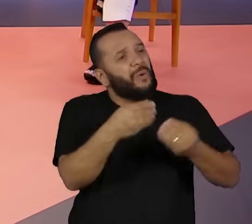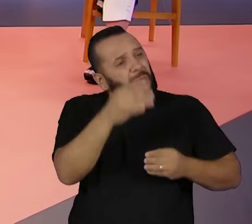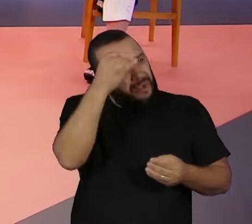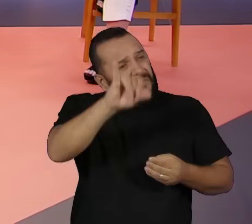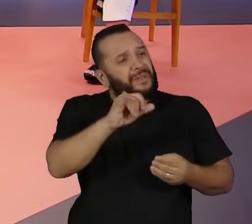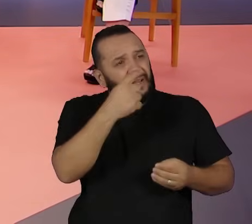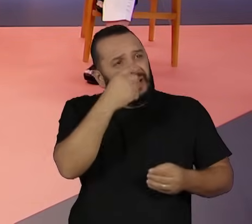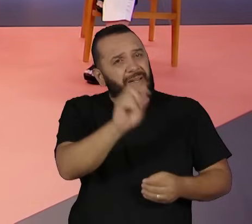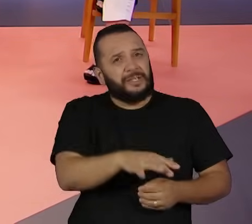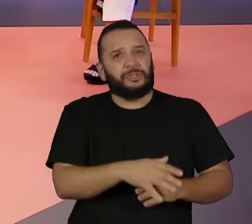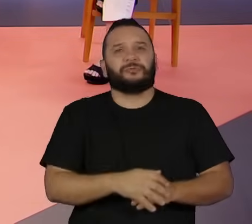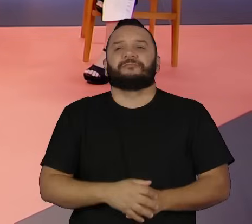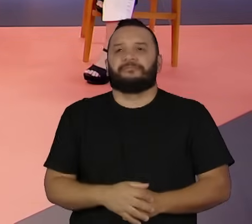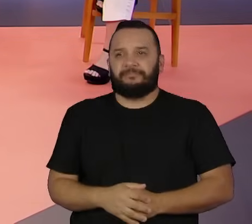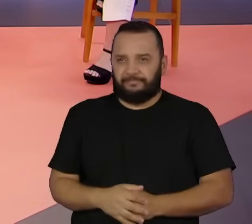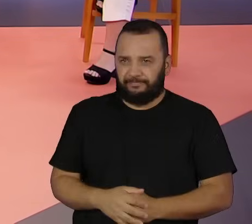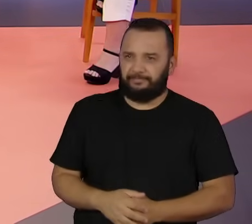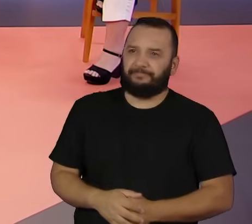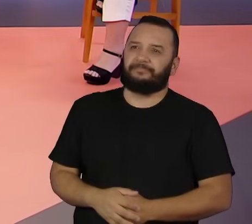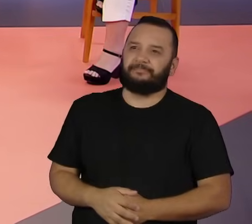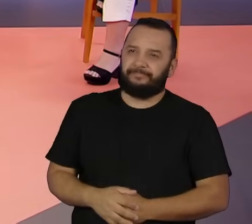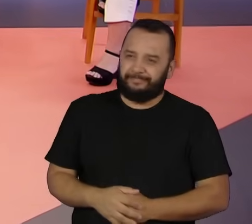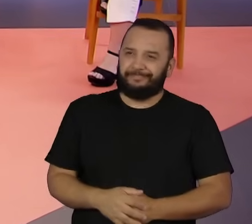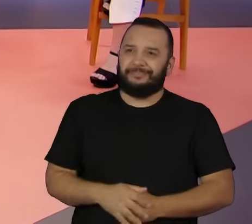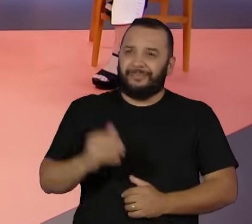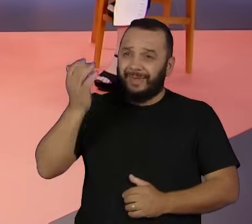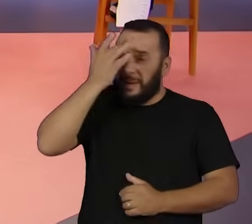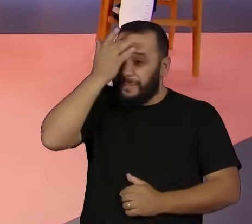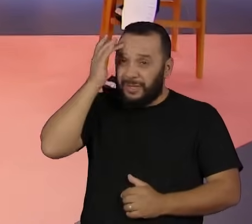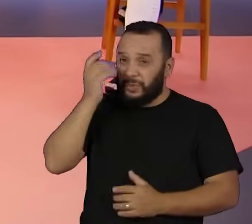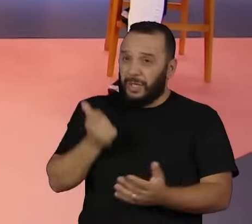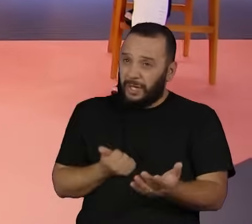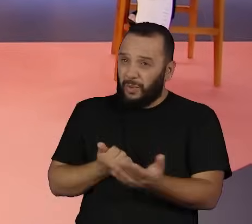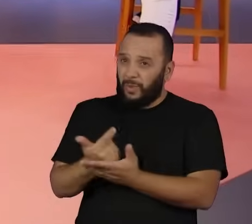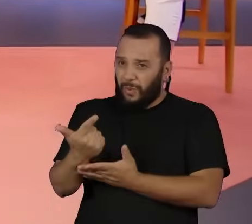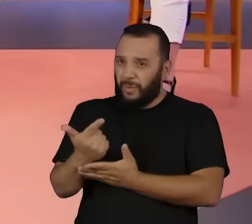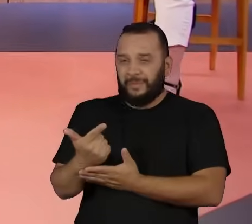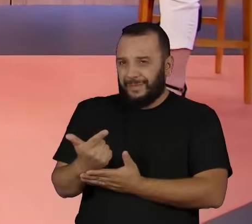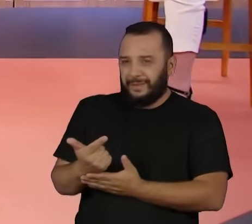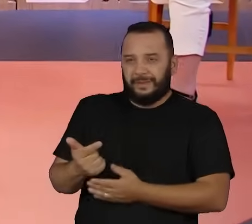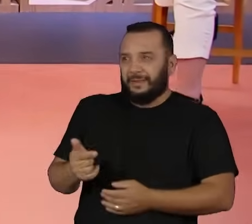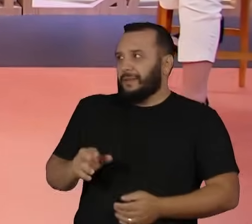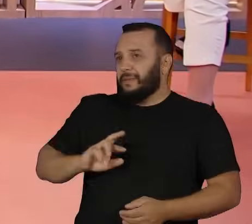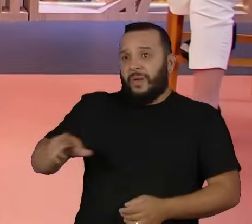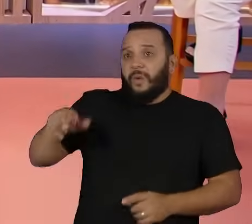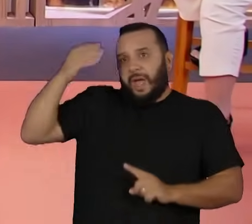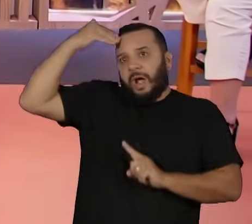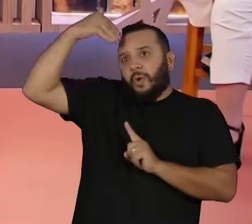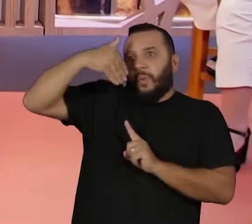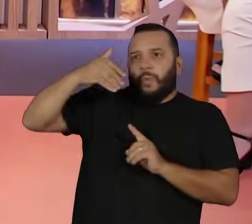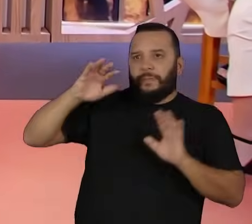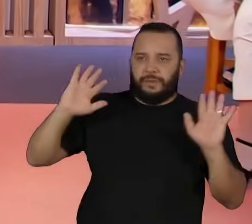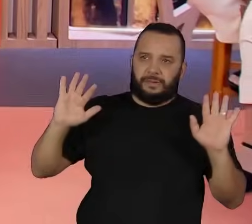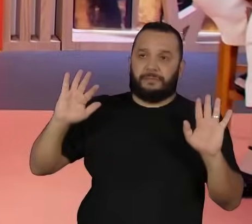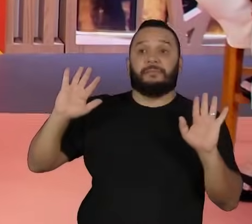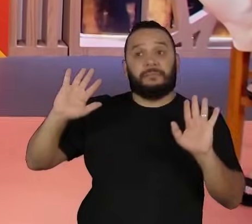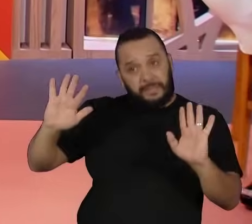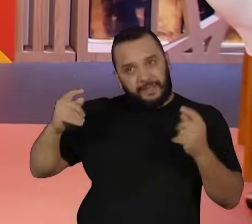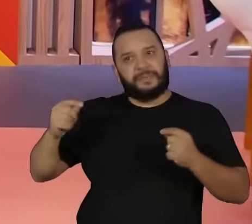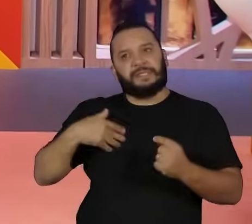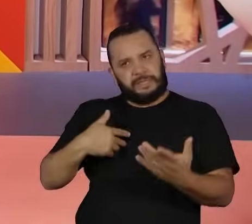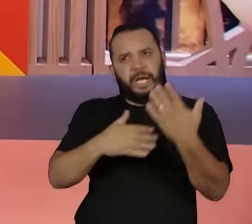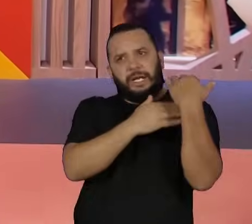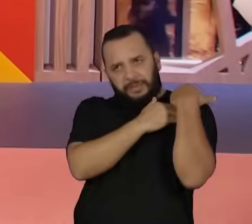Eu gosto sempre de falar que o consumidor, ele não deve ser culpabilizado, mas ele tem que tomar essa responsabilidade.